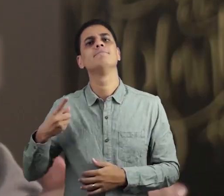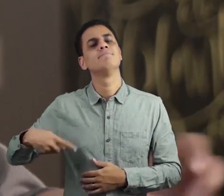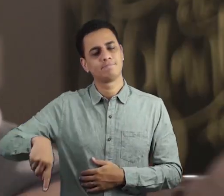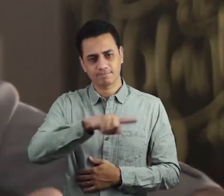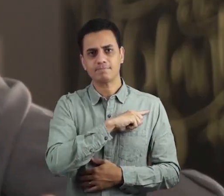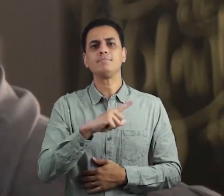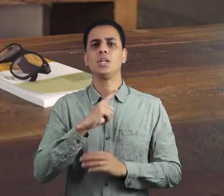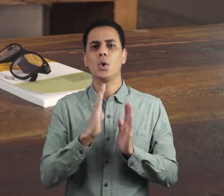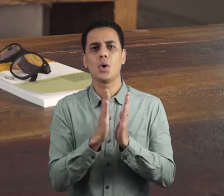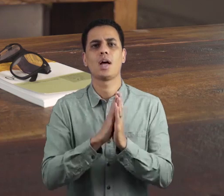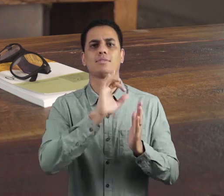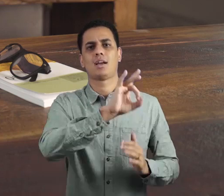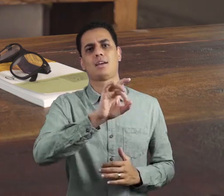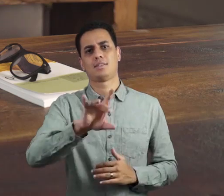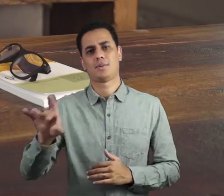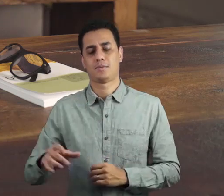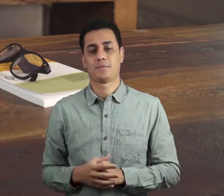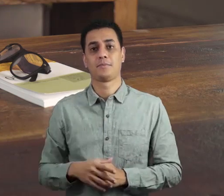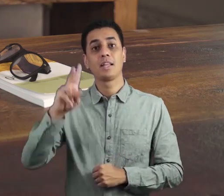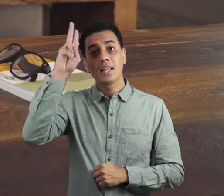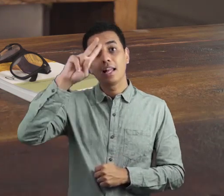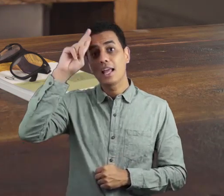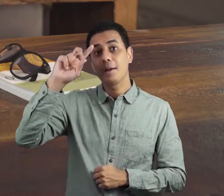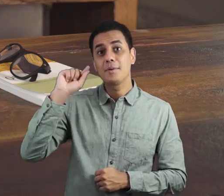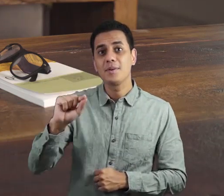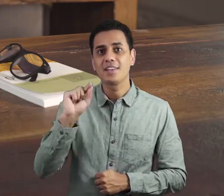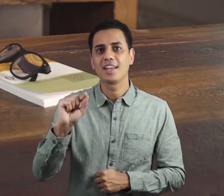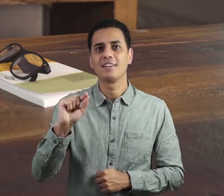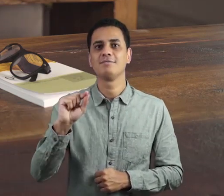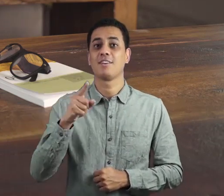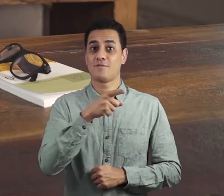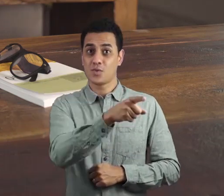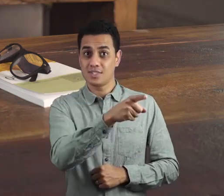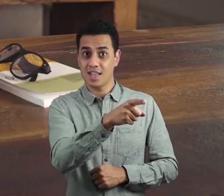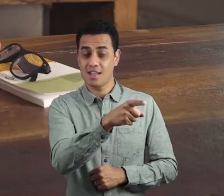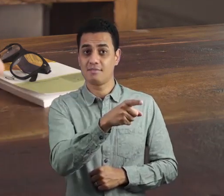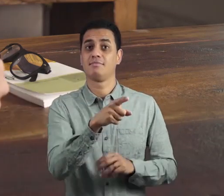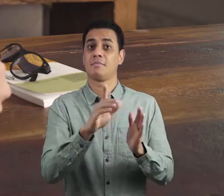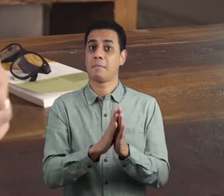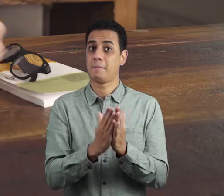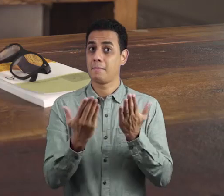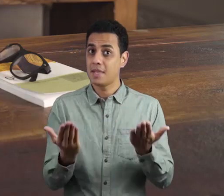momento para a glória de Deus e compartilhando amor, fé e esperança com todos que